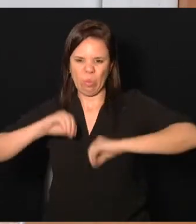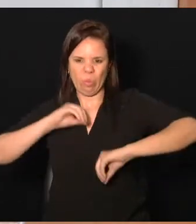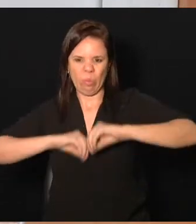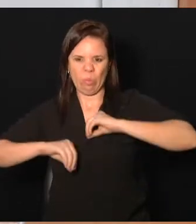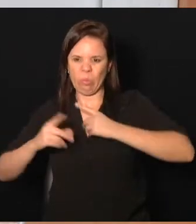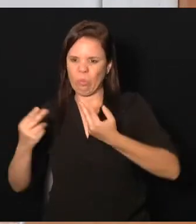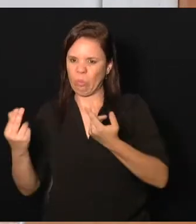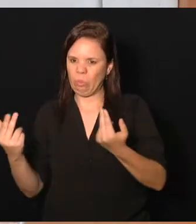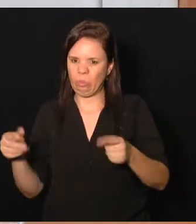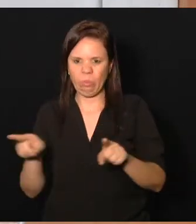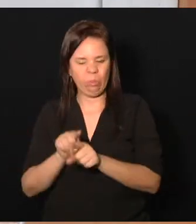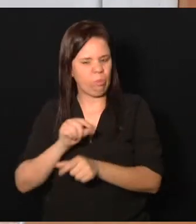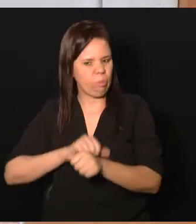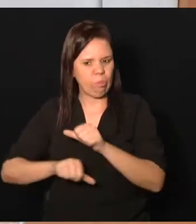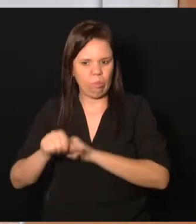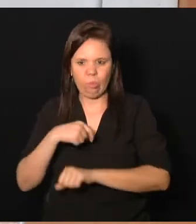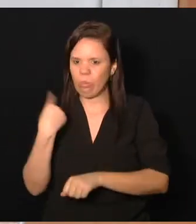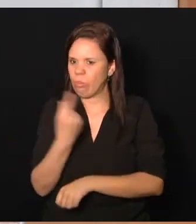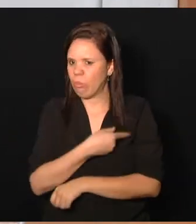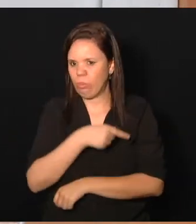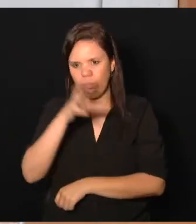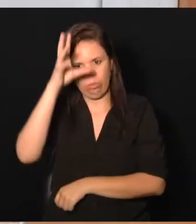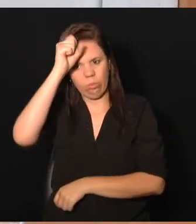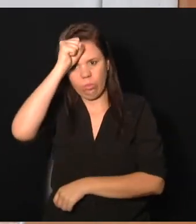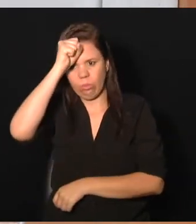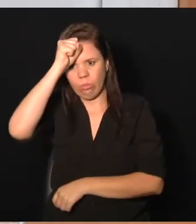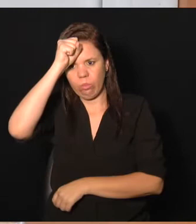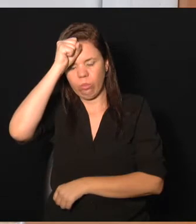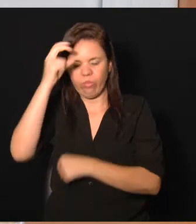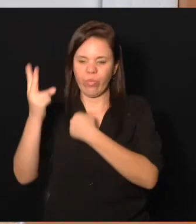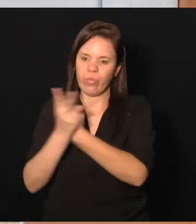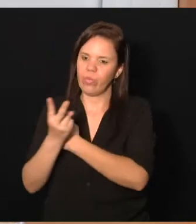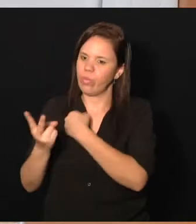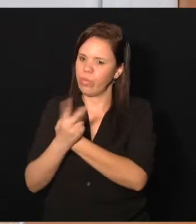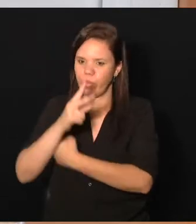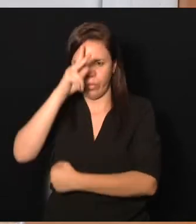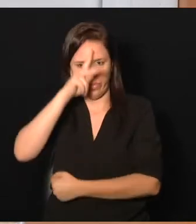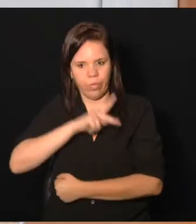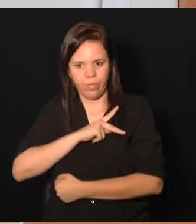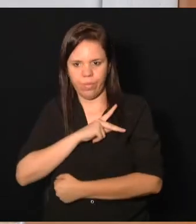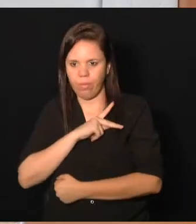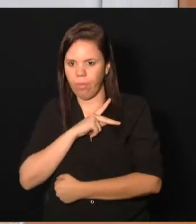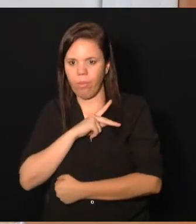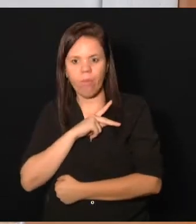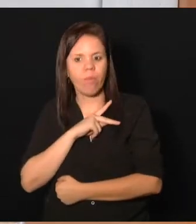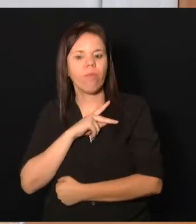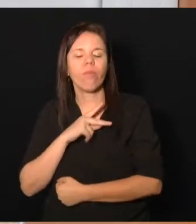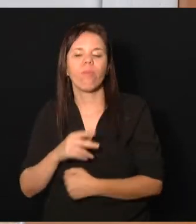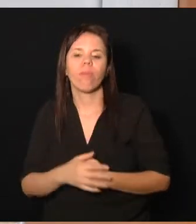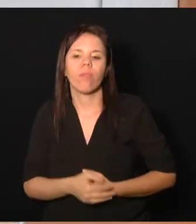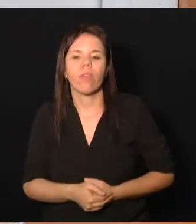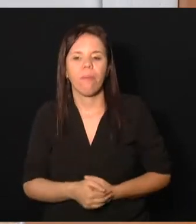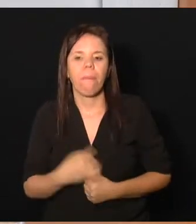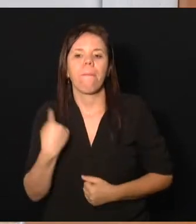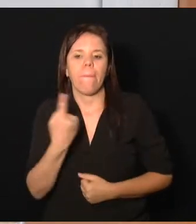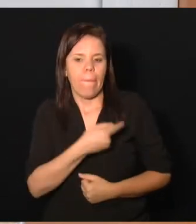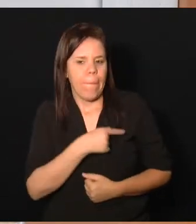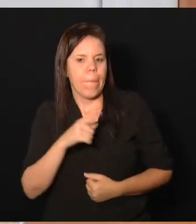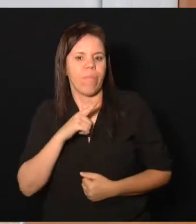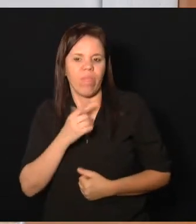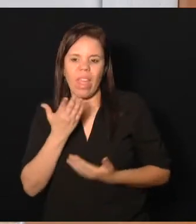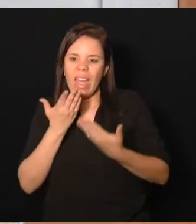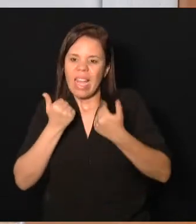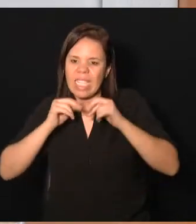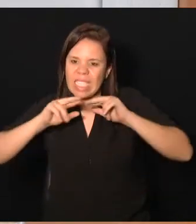Não muda, porque nós não aprendemos a ser cuidados por nós mesmos. nós temos uma